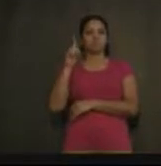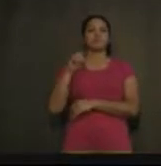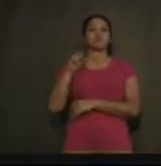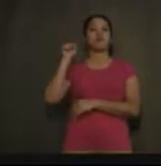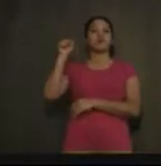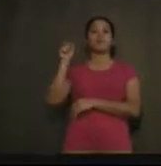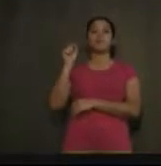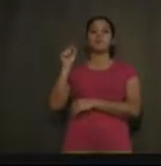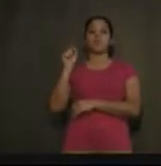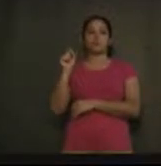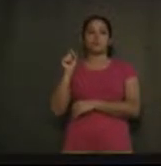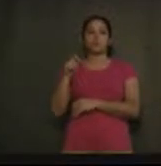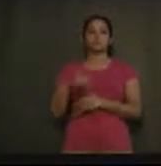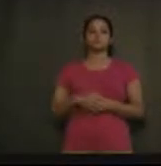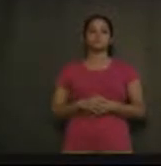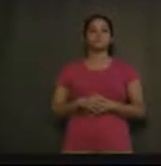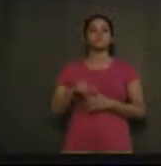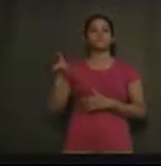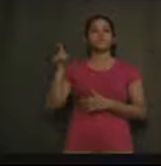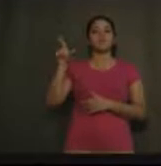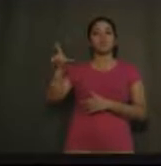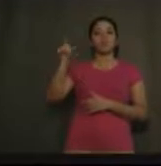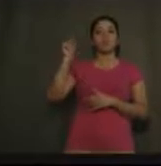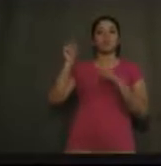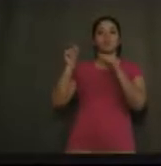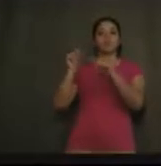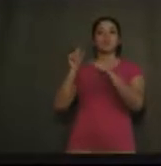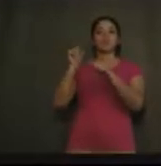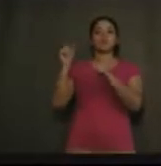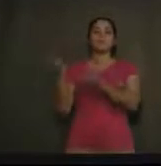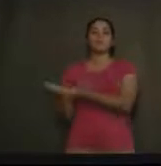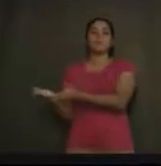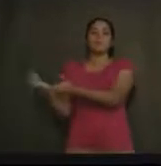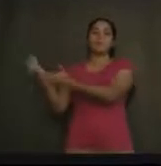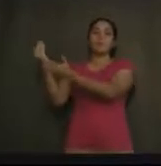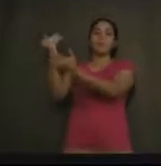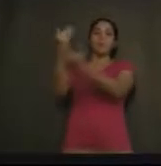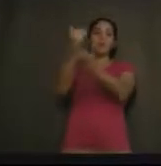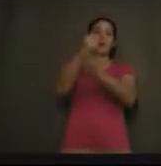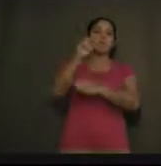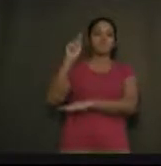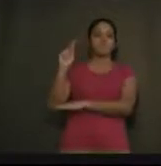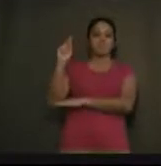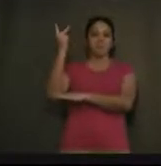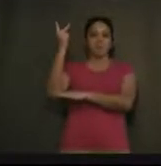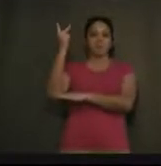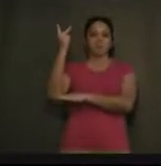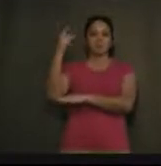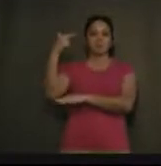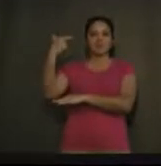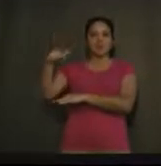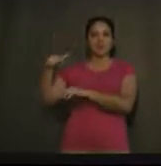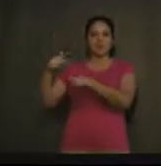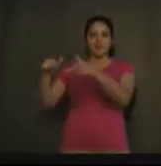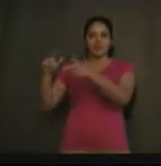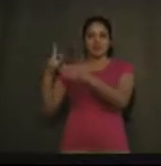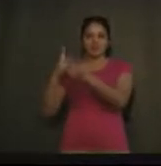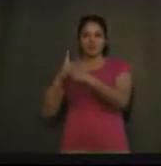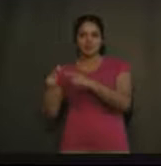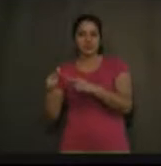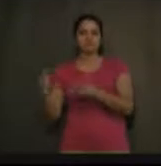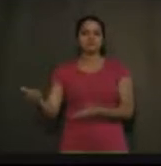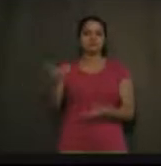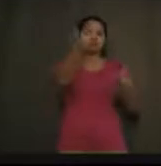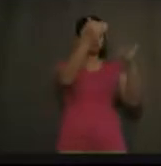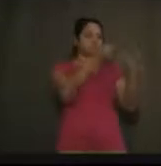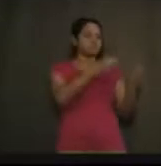estava designado para fazer a revisão do trabalho de Poincaré. Era um trabalho muito longo e